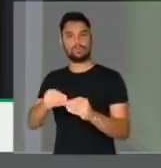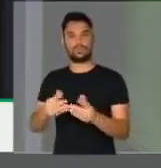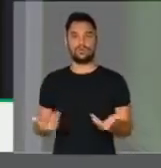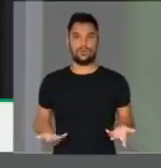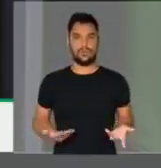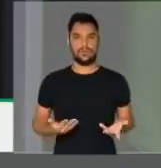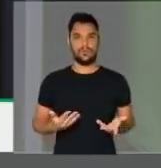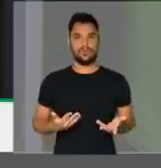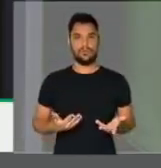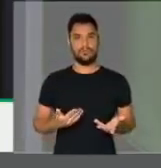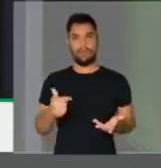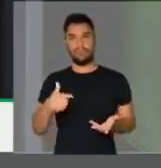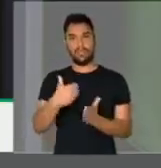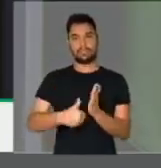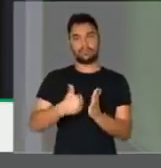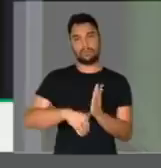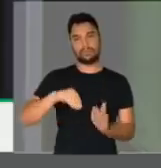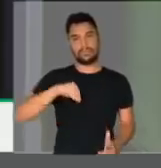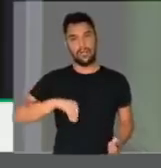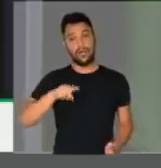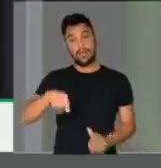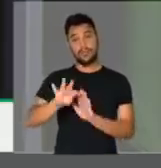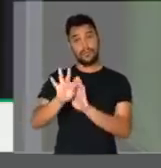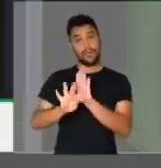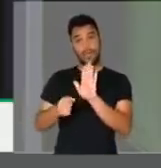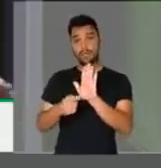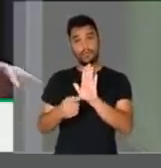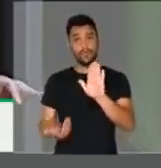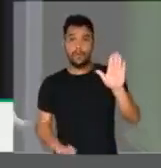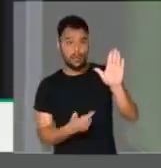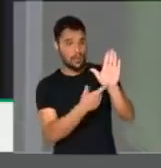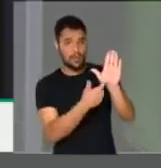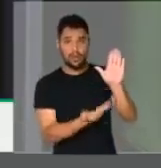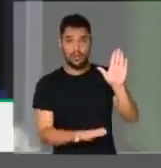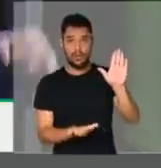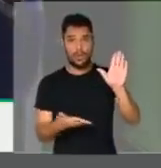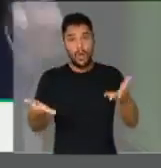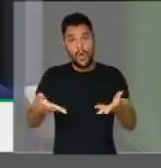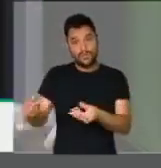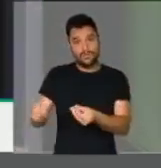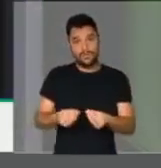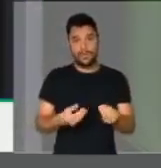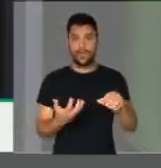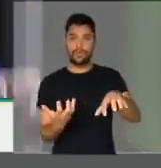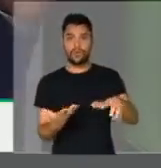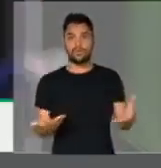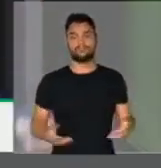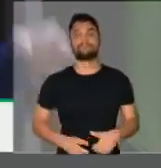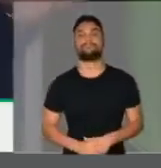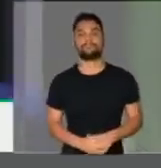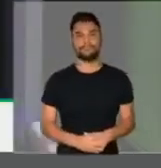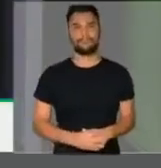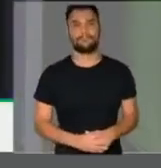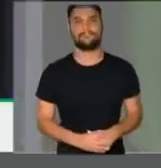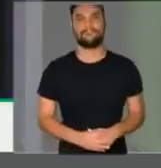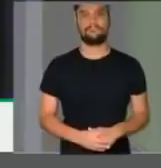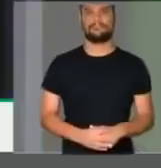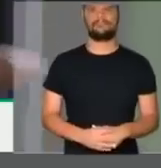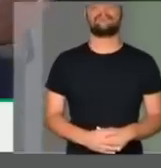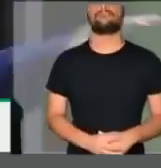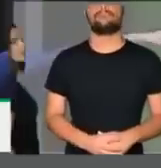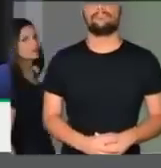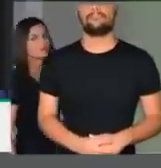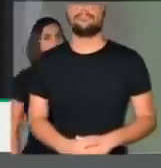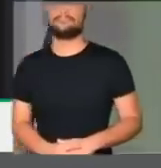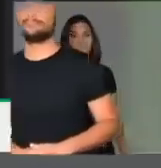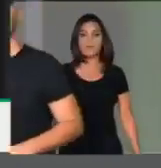aqui, está no texto que foi entregue hoje pelo senhor presidente da República. E